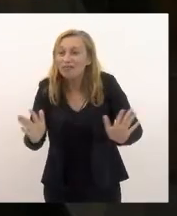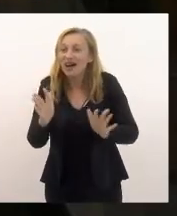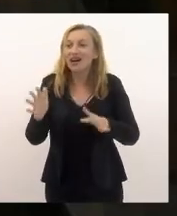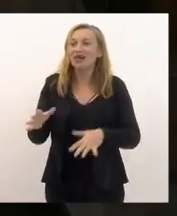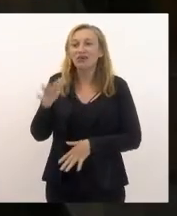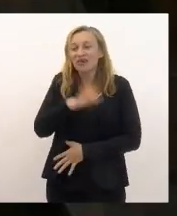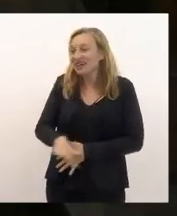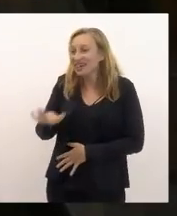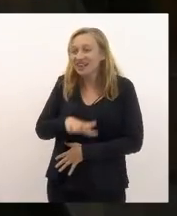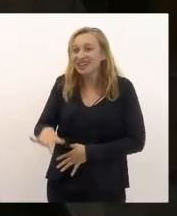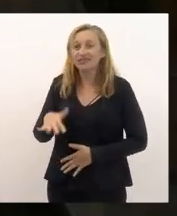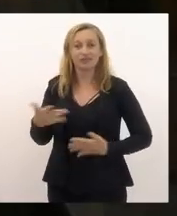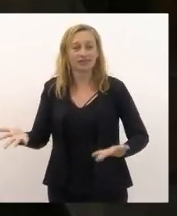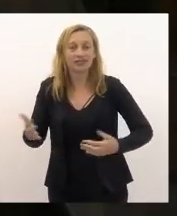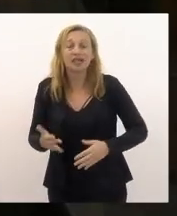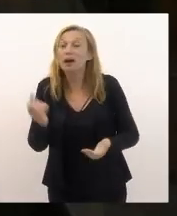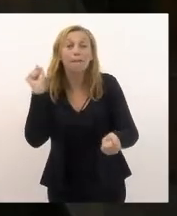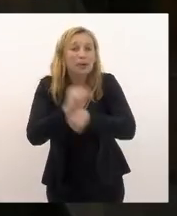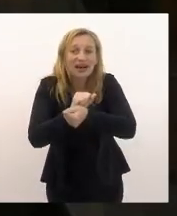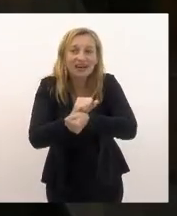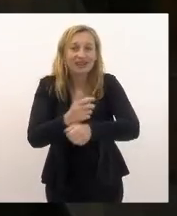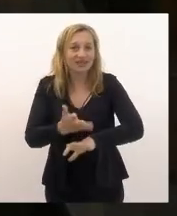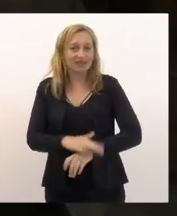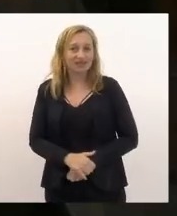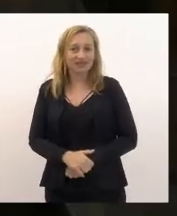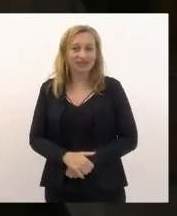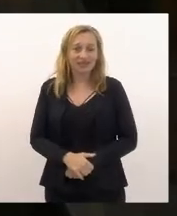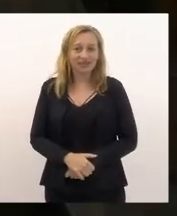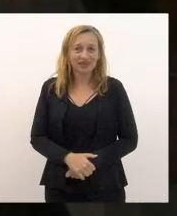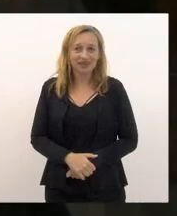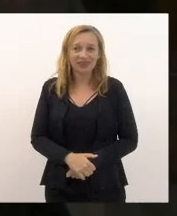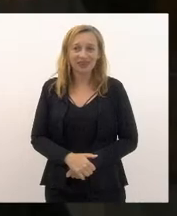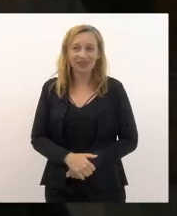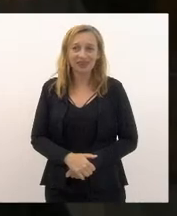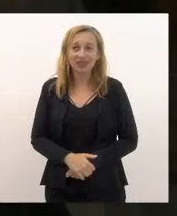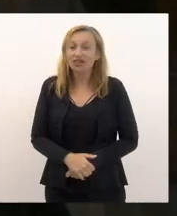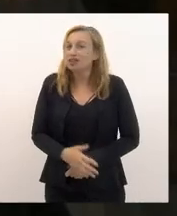criança. Parem!